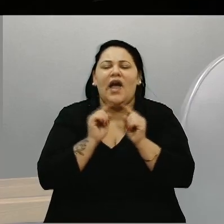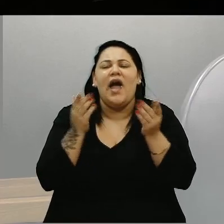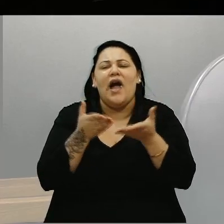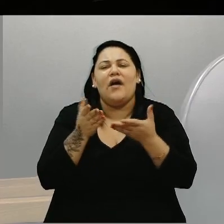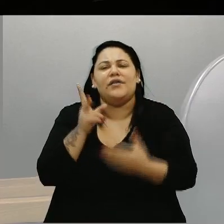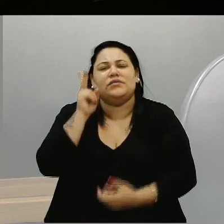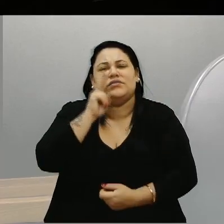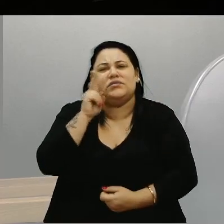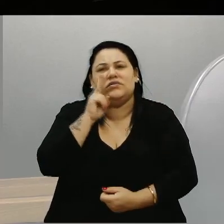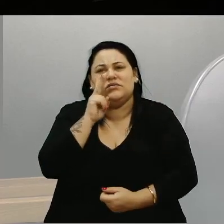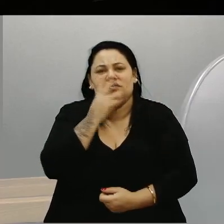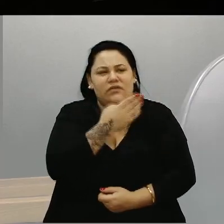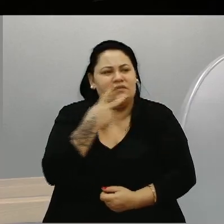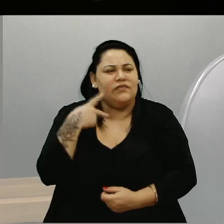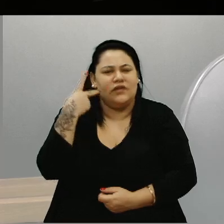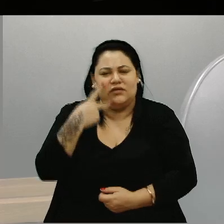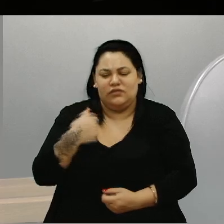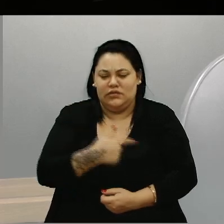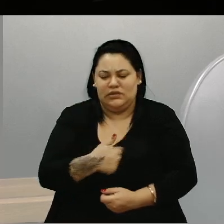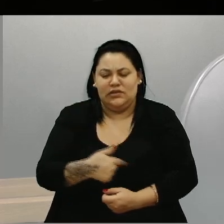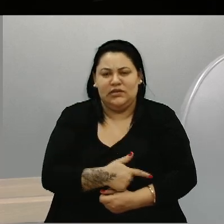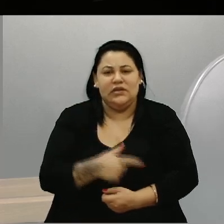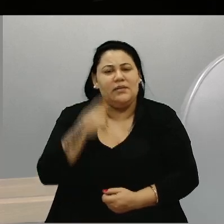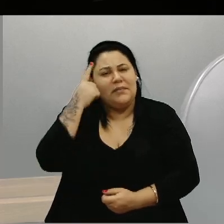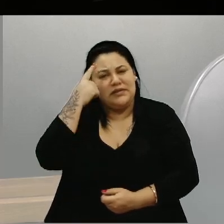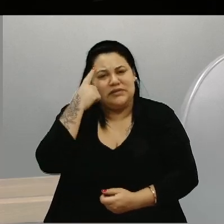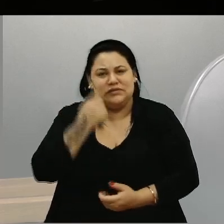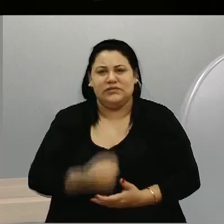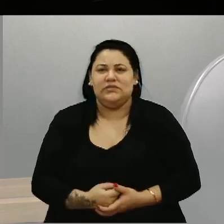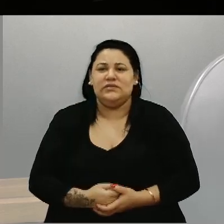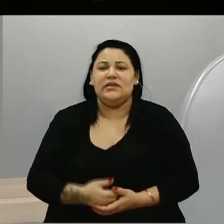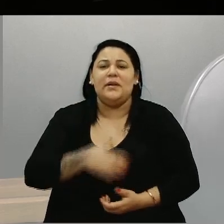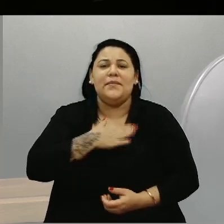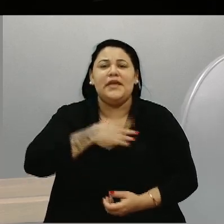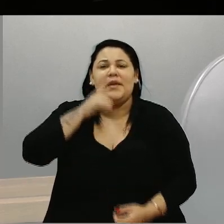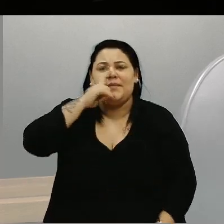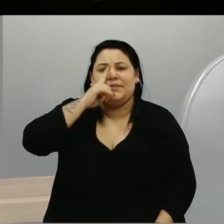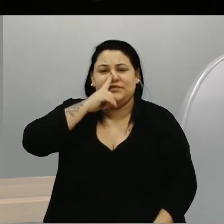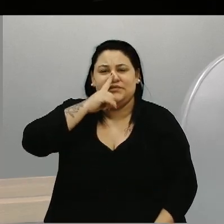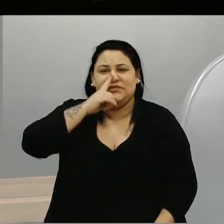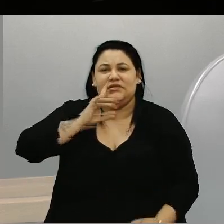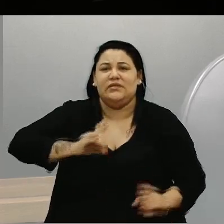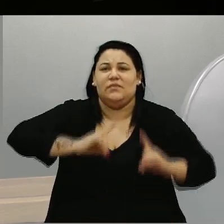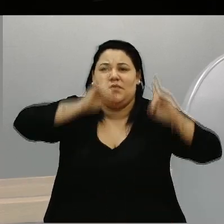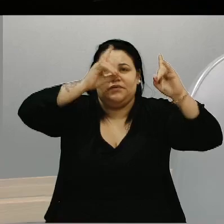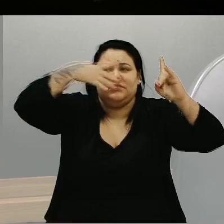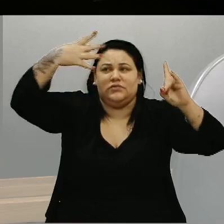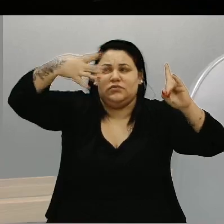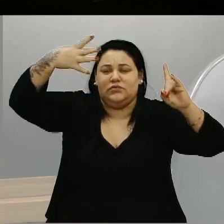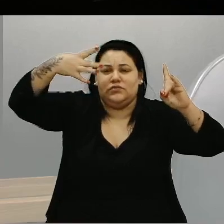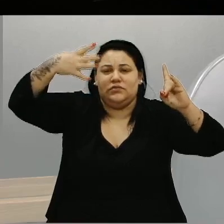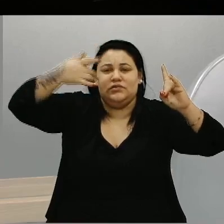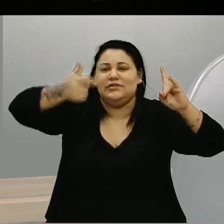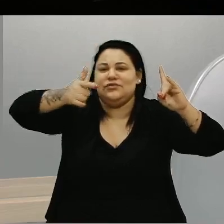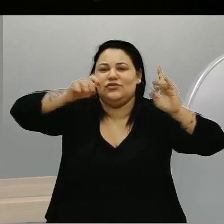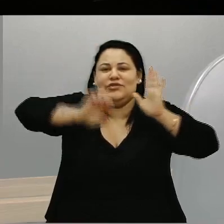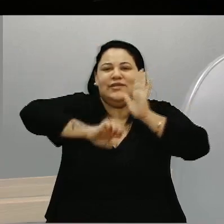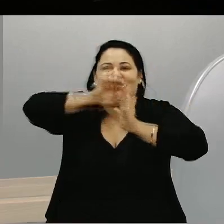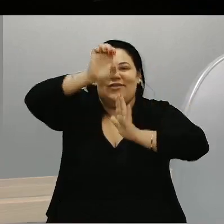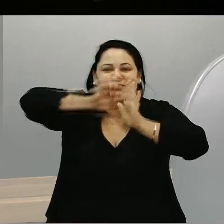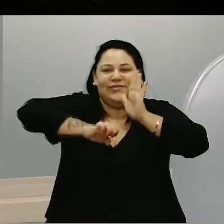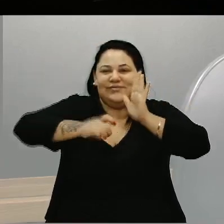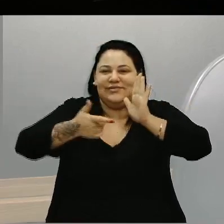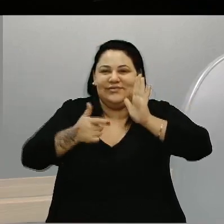lembrando, vereador Zanchini, pensando na minha mãe, que morava no 4º andar, que não tinha elevador e que era